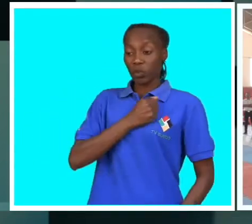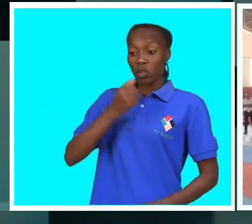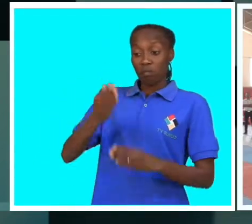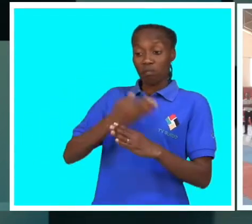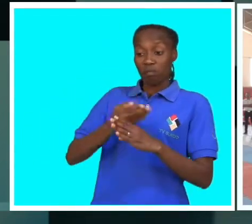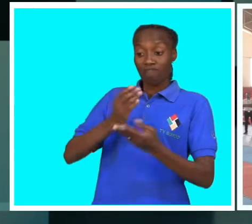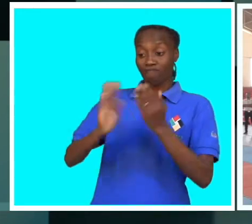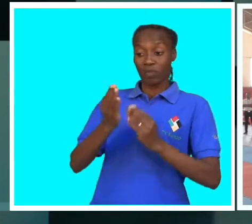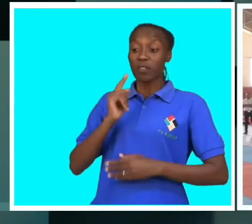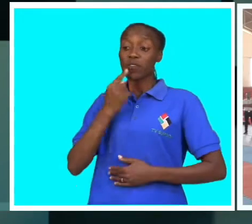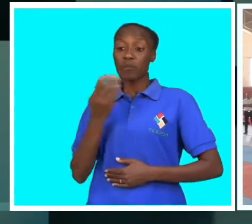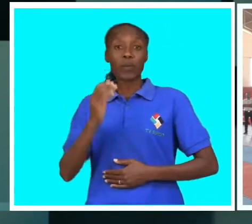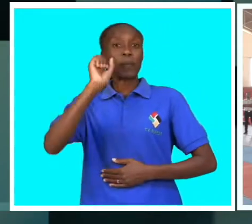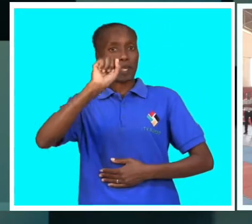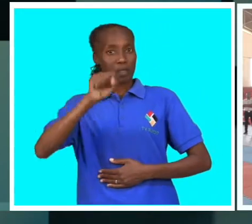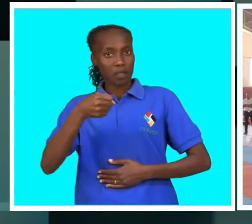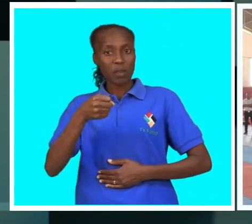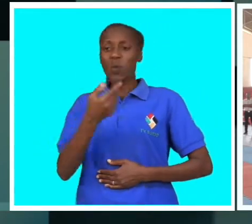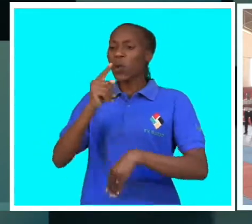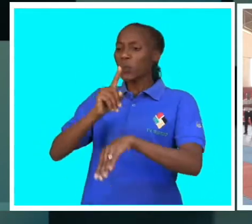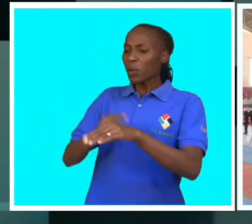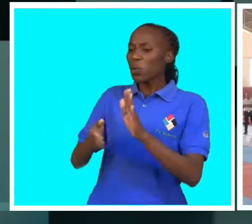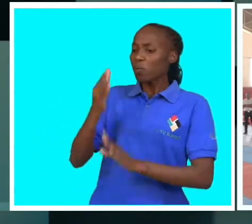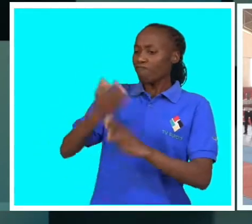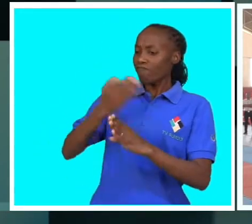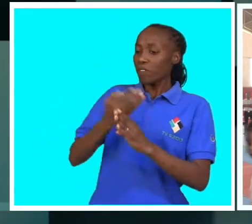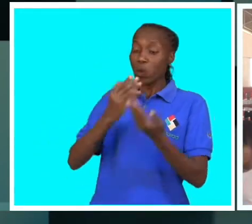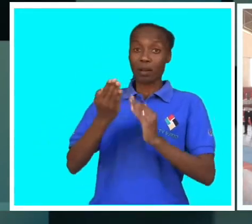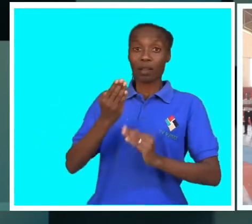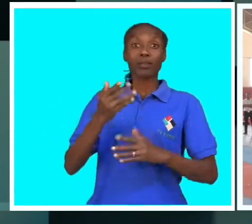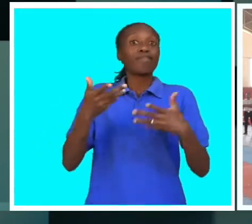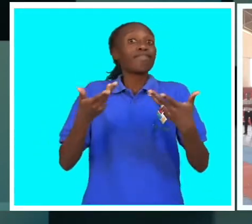Gostas de praticar o Karate? Sim. Quanto tempo de bater?